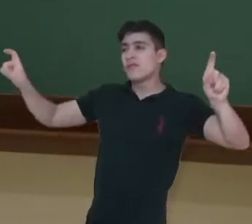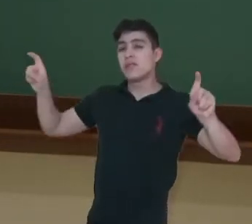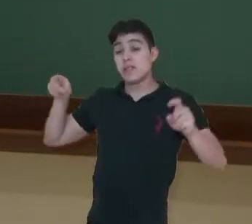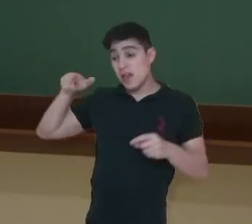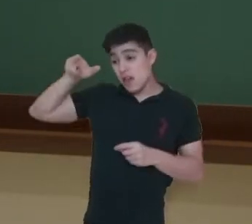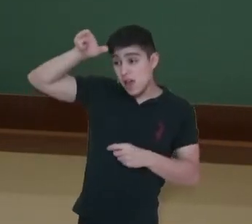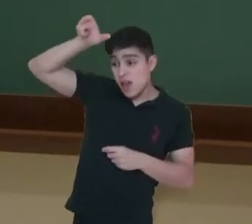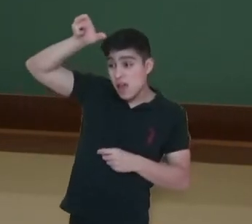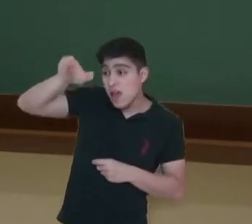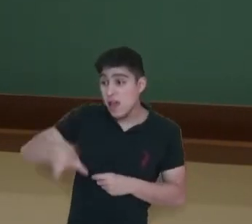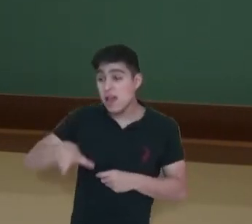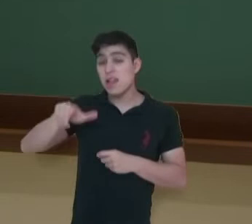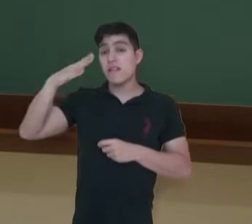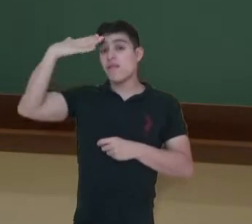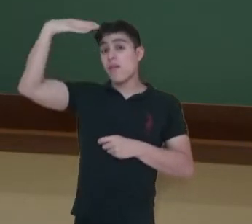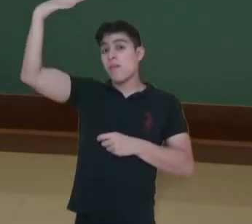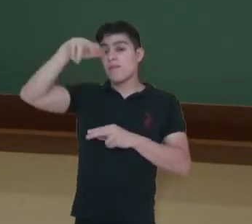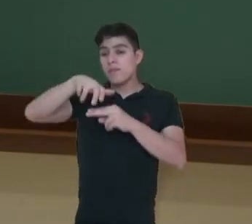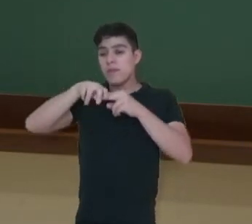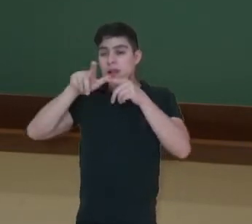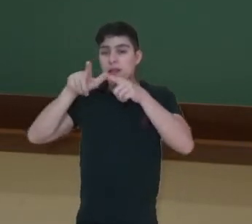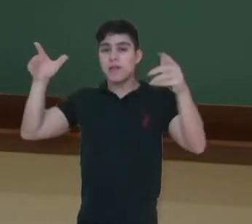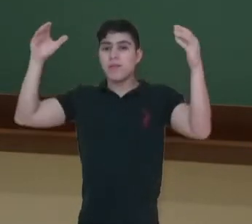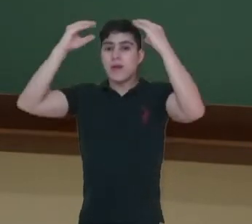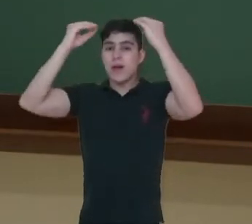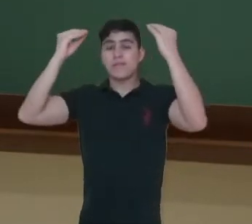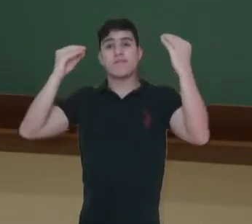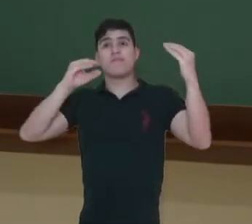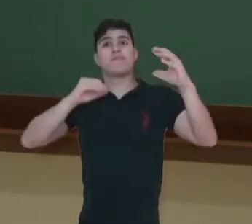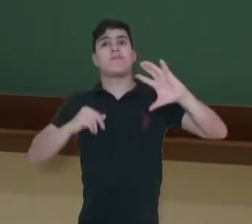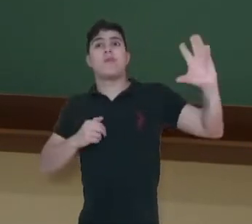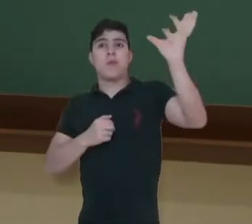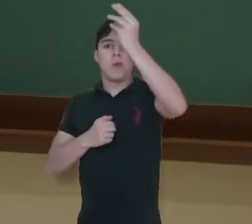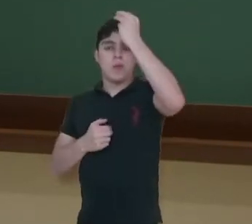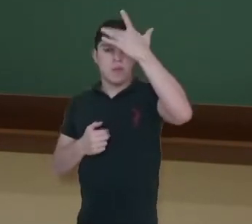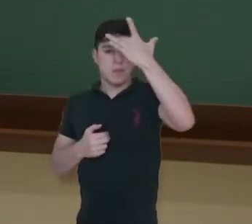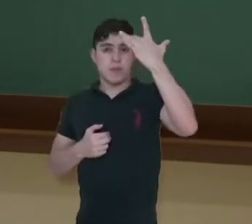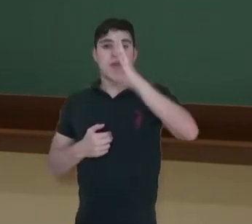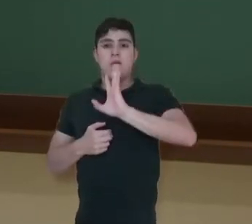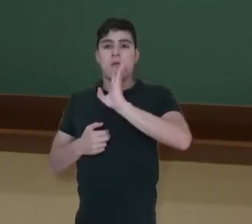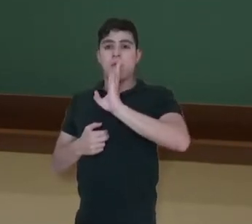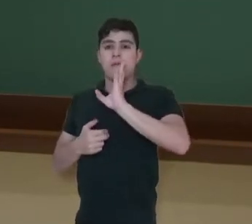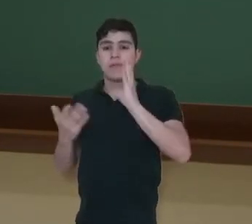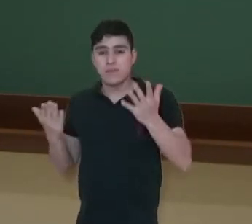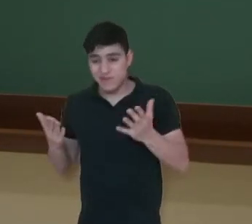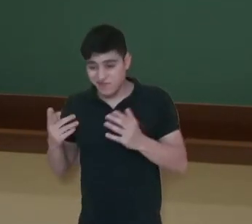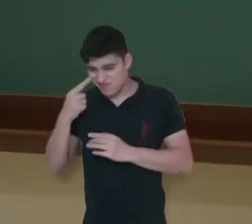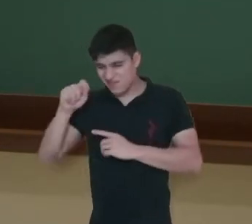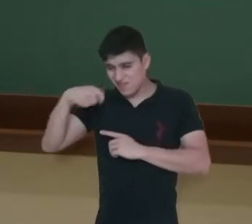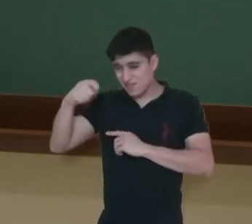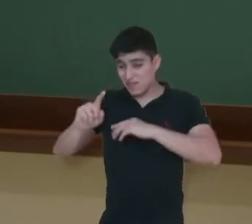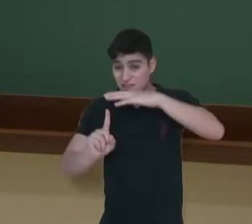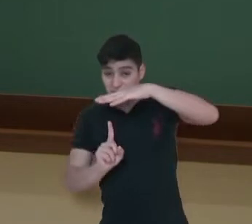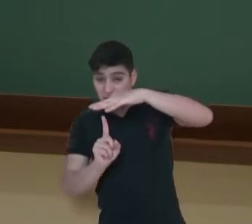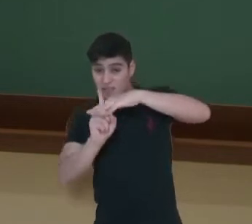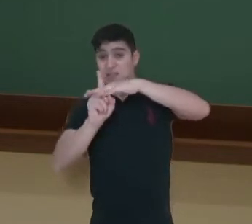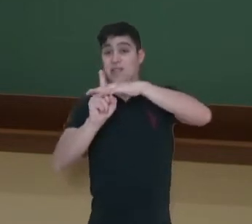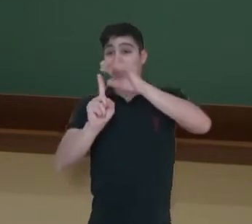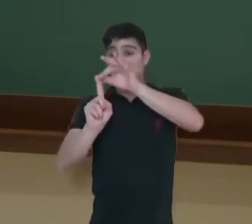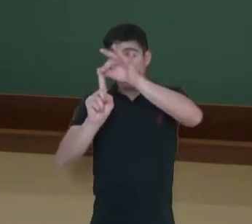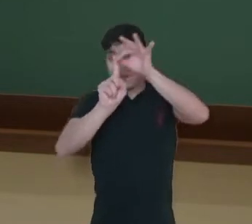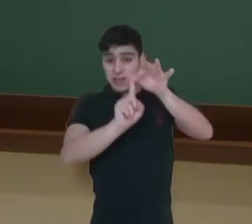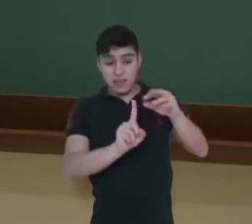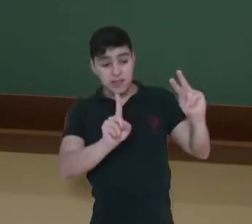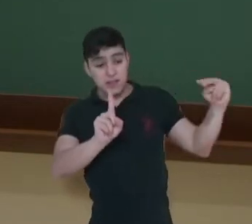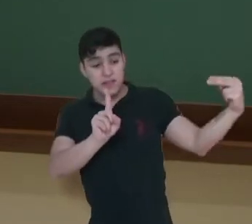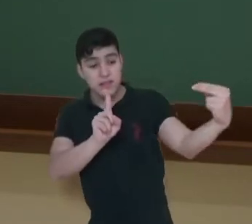tornar conhecido internacionalmente através de uma linguagem internacional também. Então ele pode ter um destaque, vamos colocar, para que a sua voz